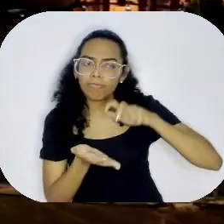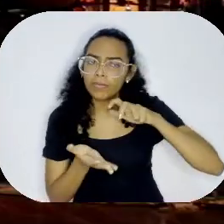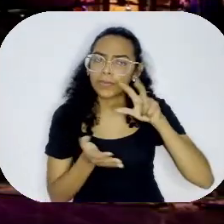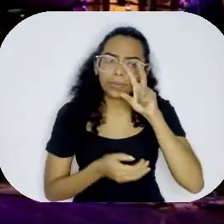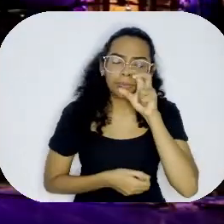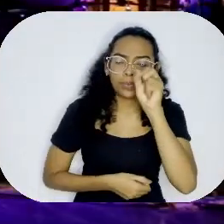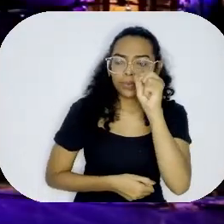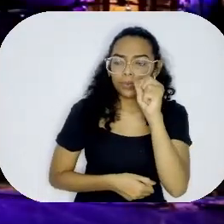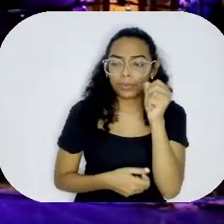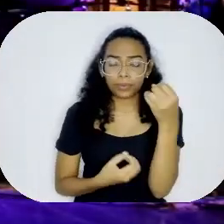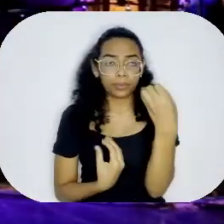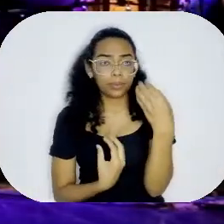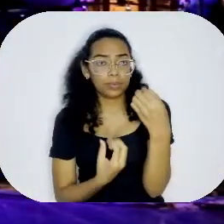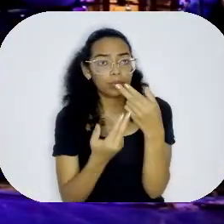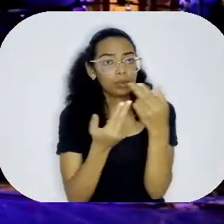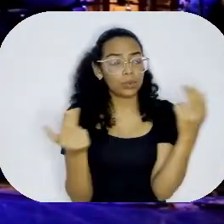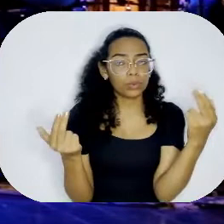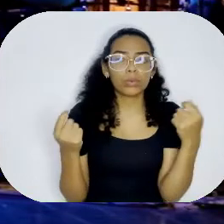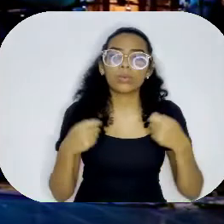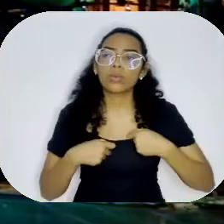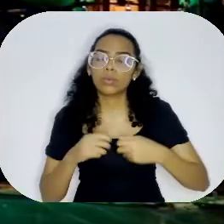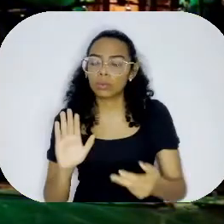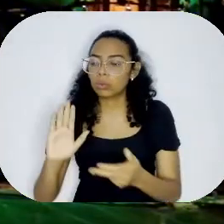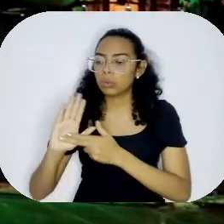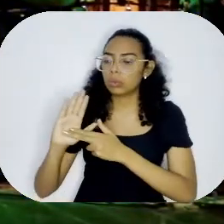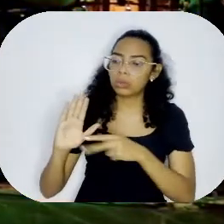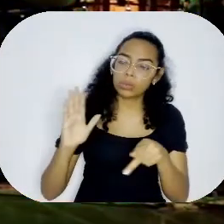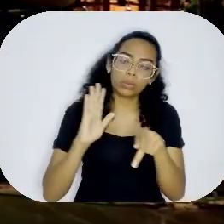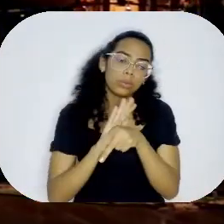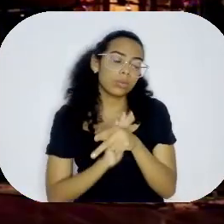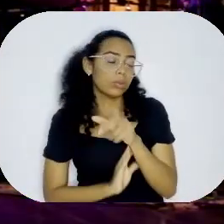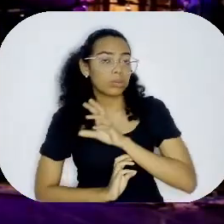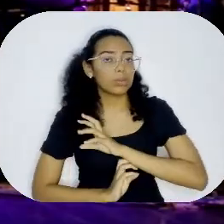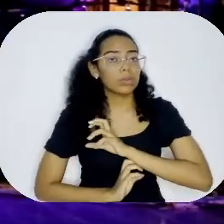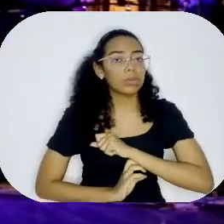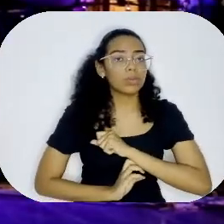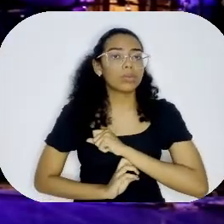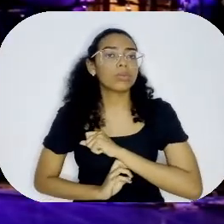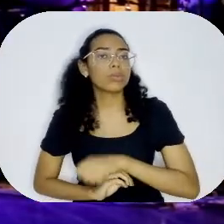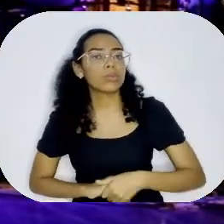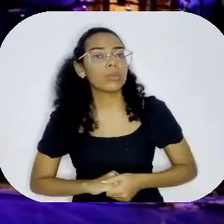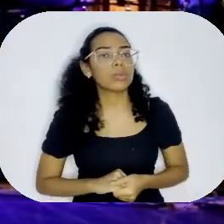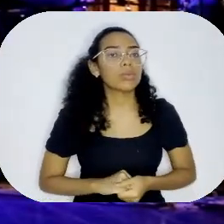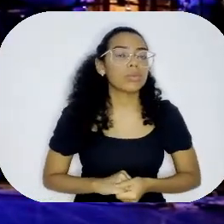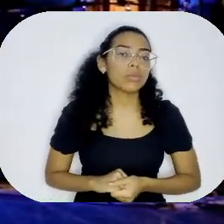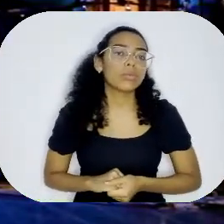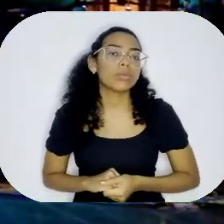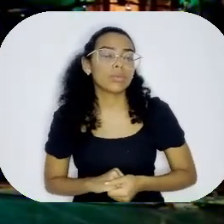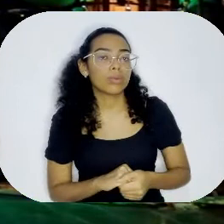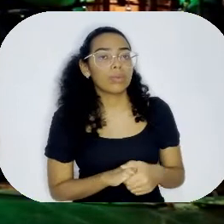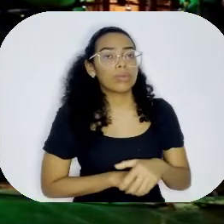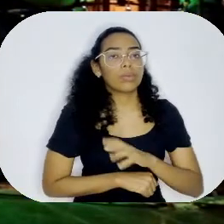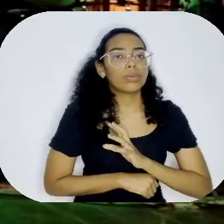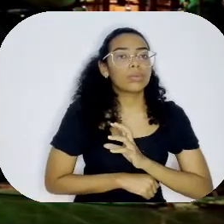Divina manhã, estrada que nos ensina a ser do amor. Cedro,